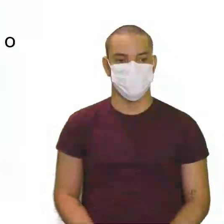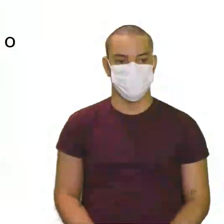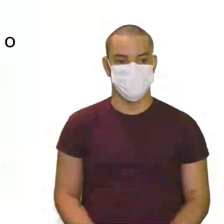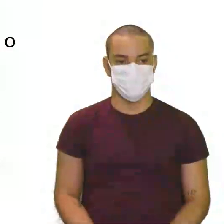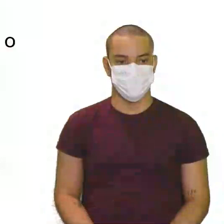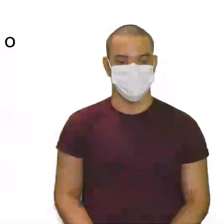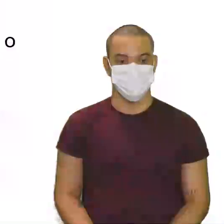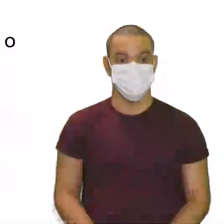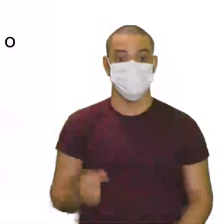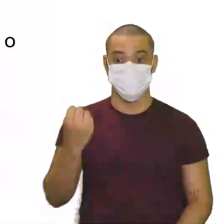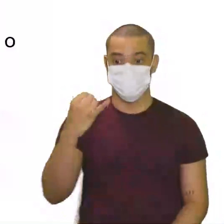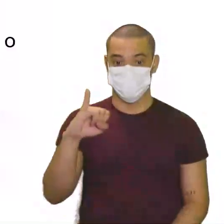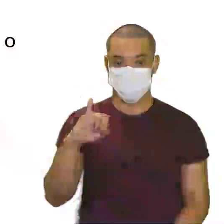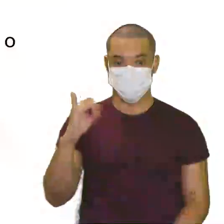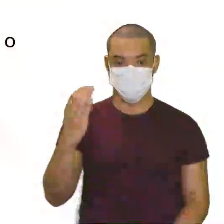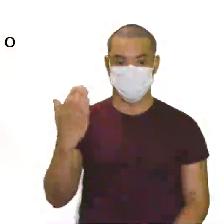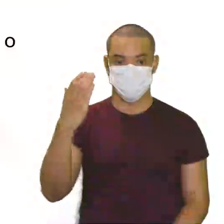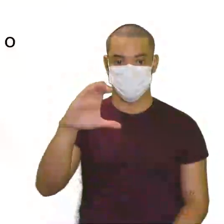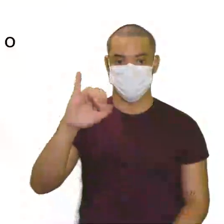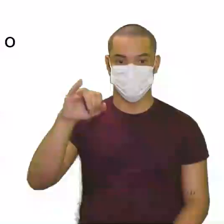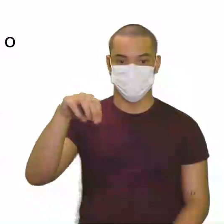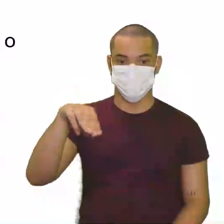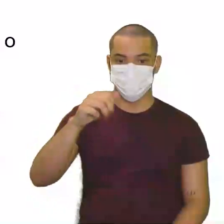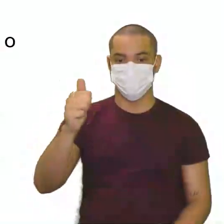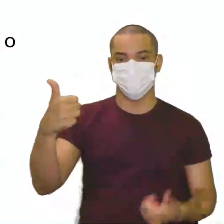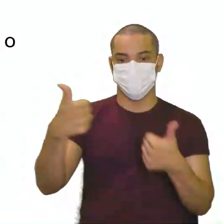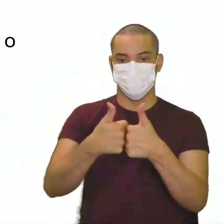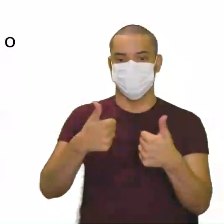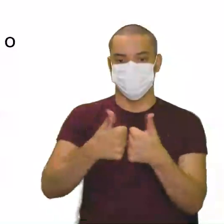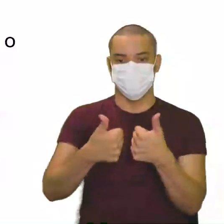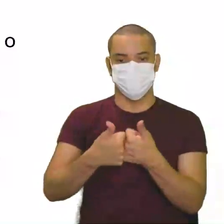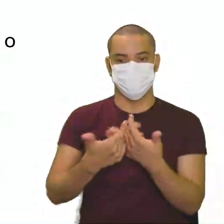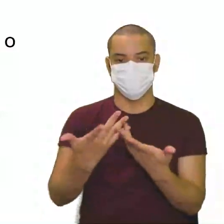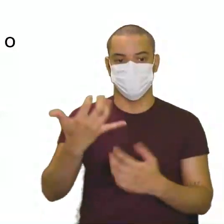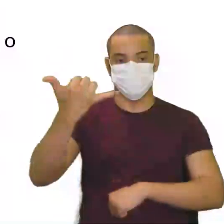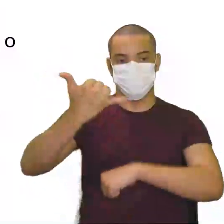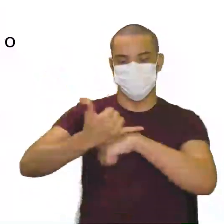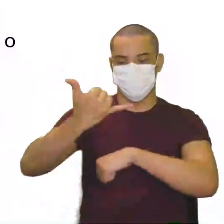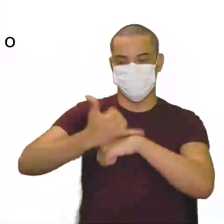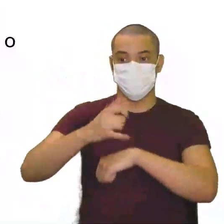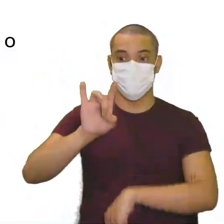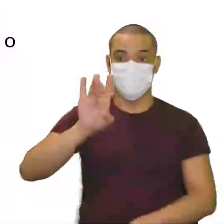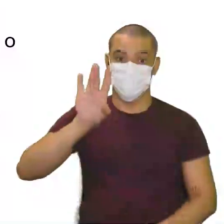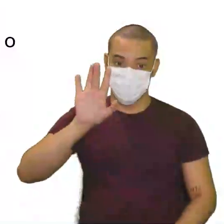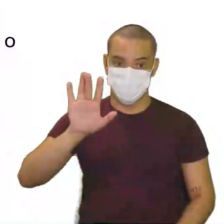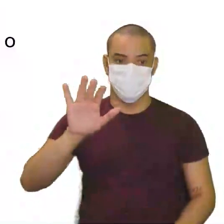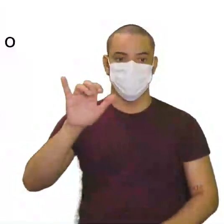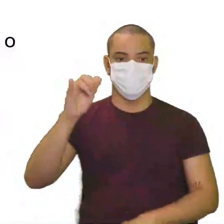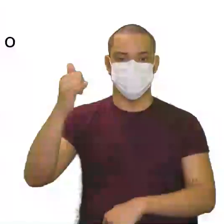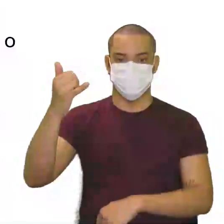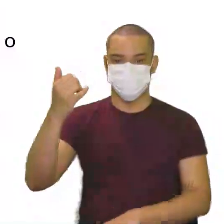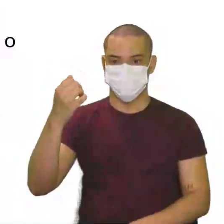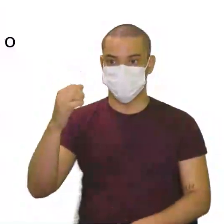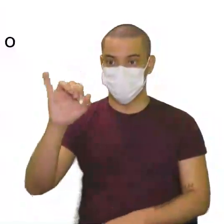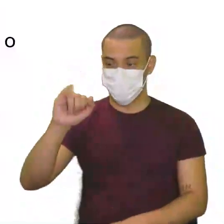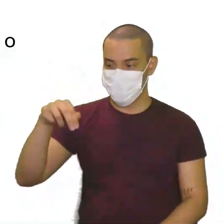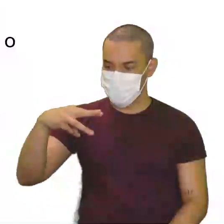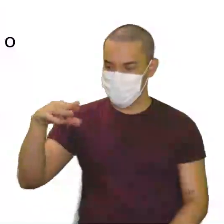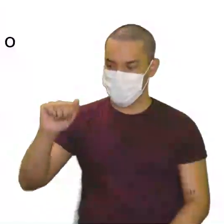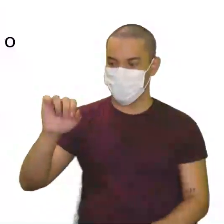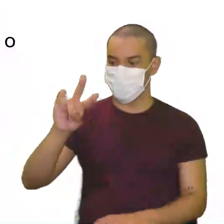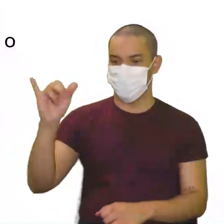bom se colocar o clima próximo a um pedaço de Ferro somente o ímã atraía o ferro